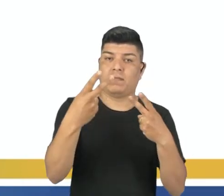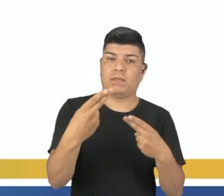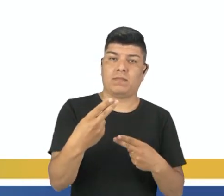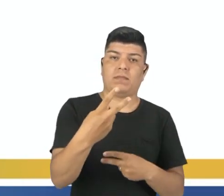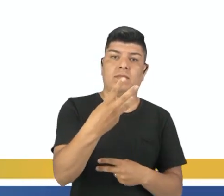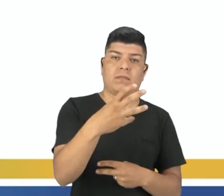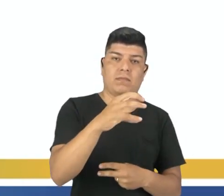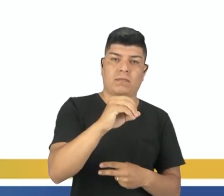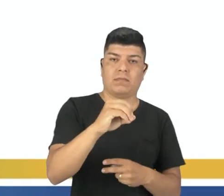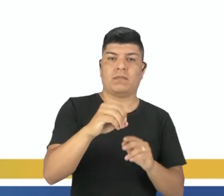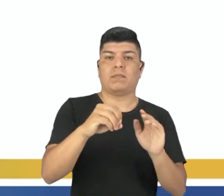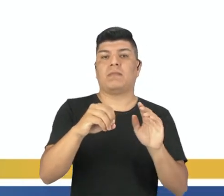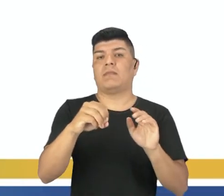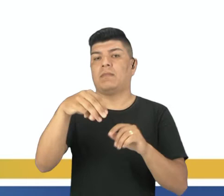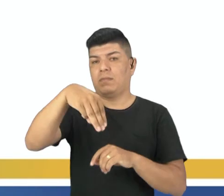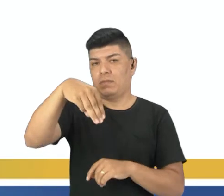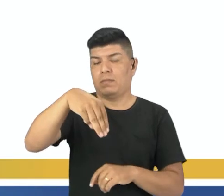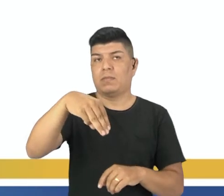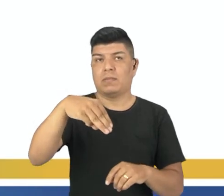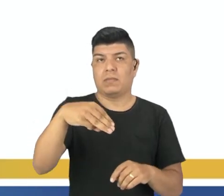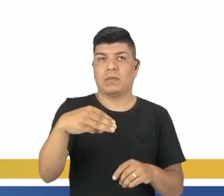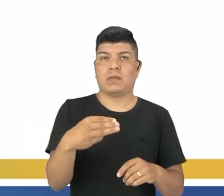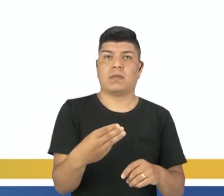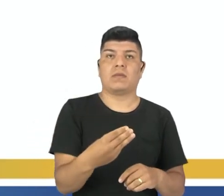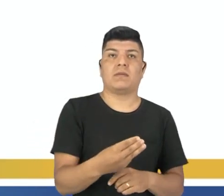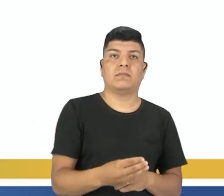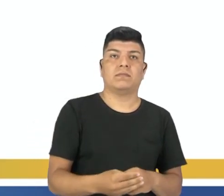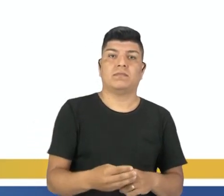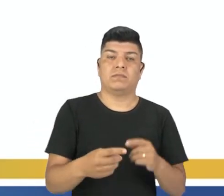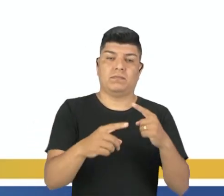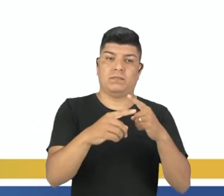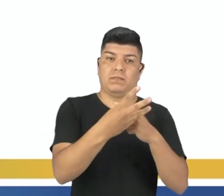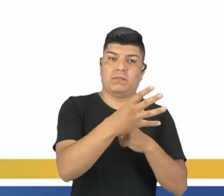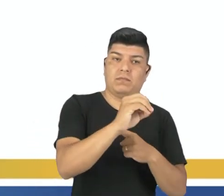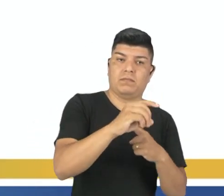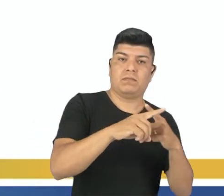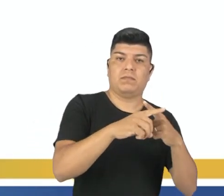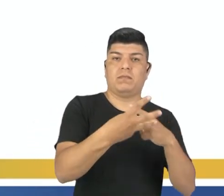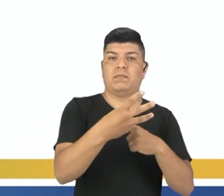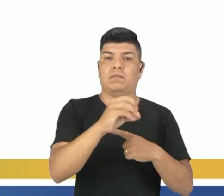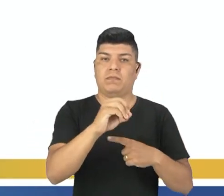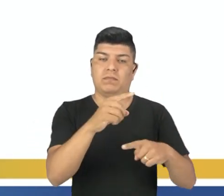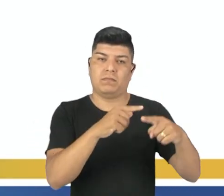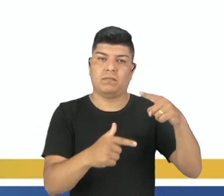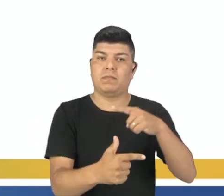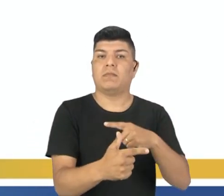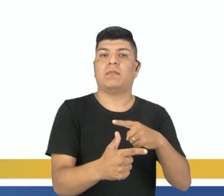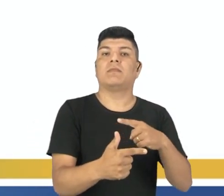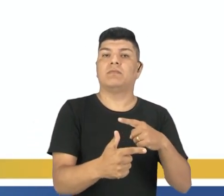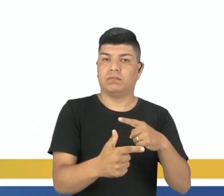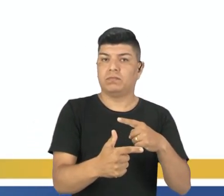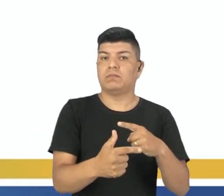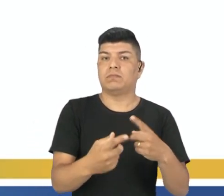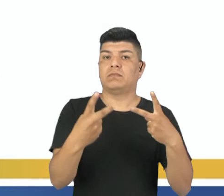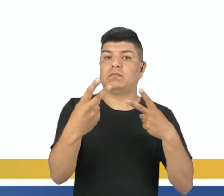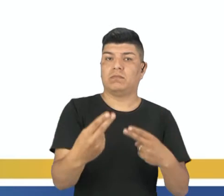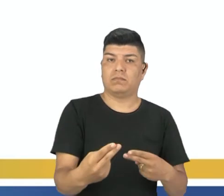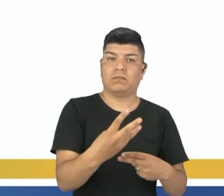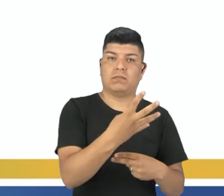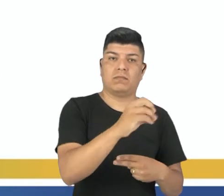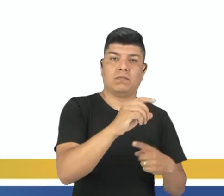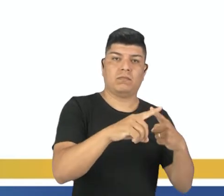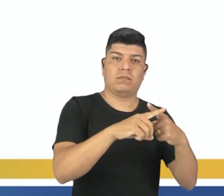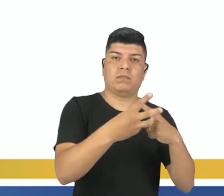a 30 metros então 40 da altura ver é da base dividido para dois então isso vai ser igual